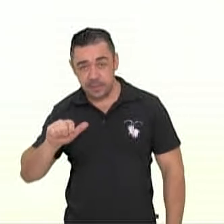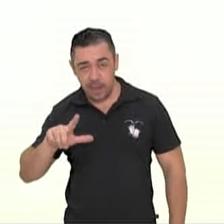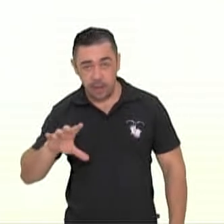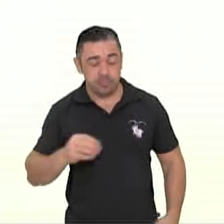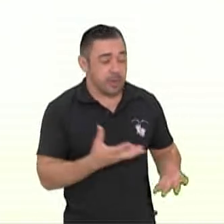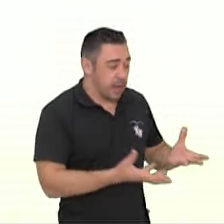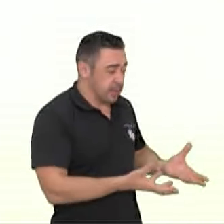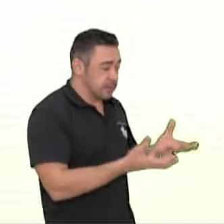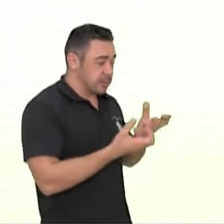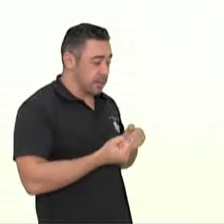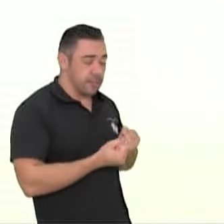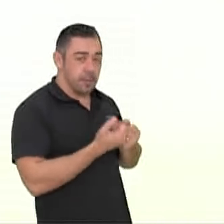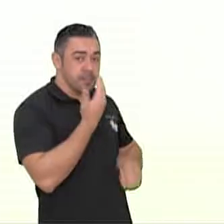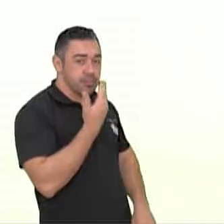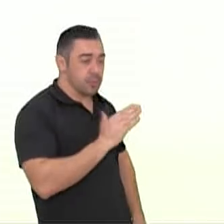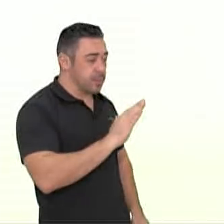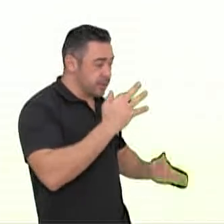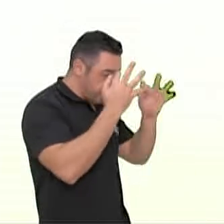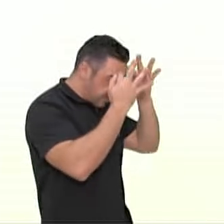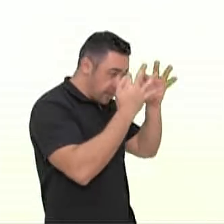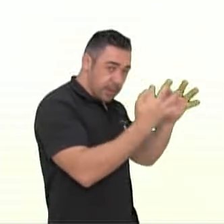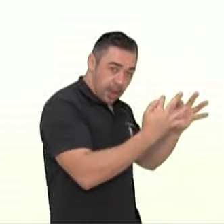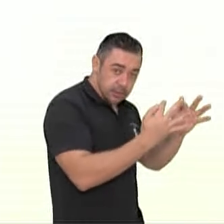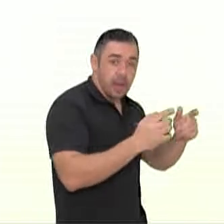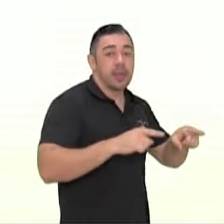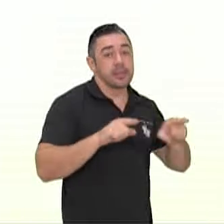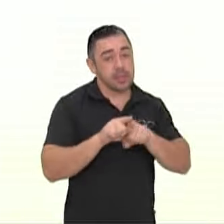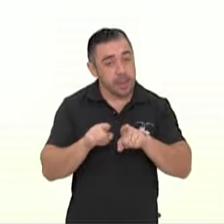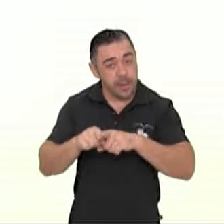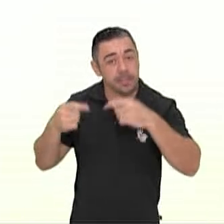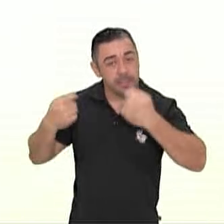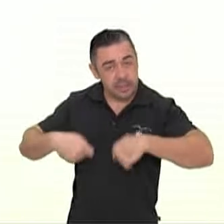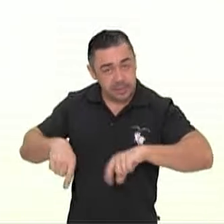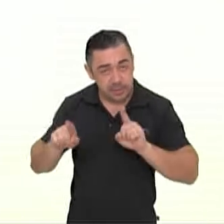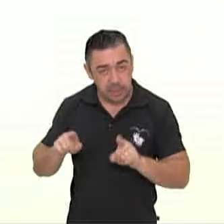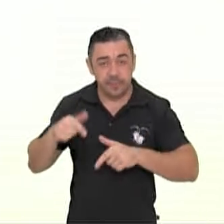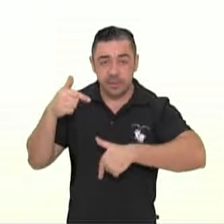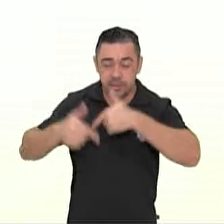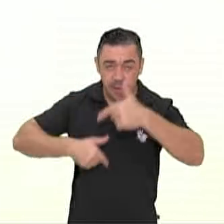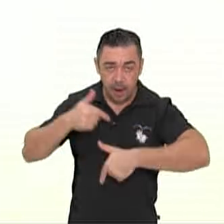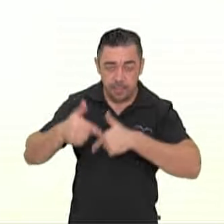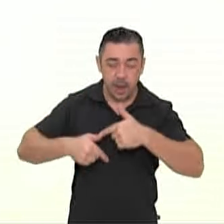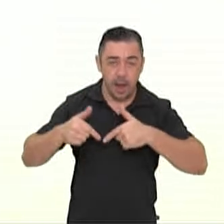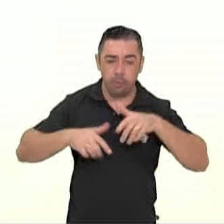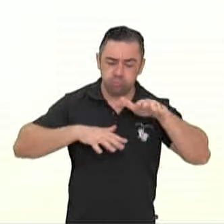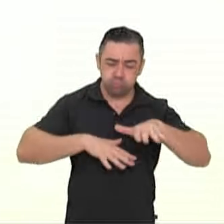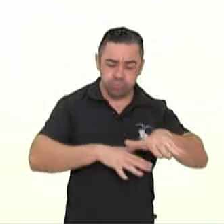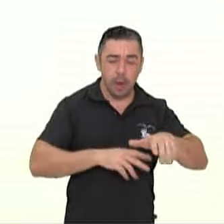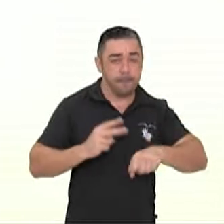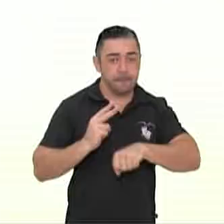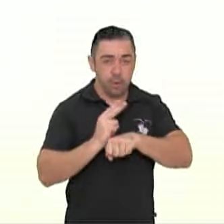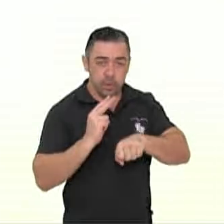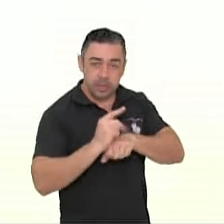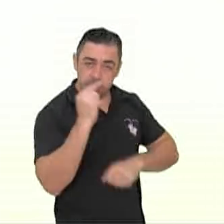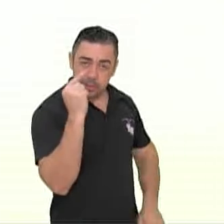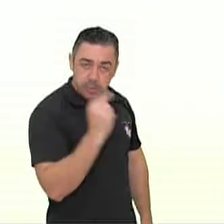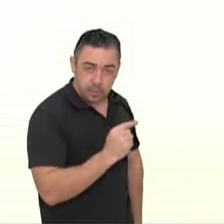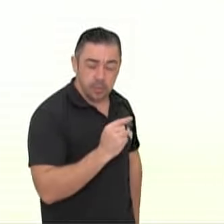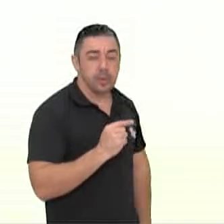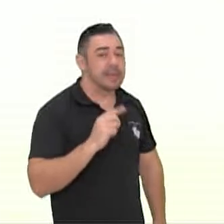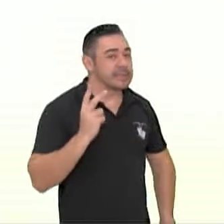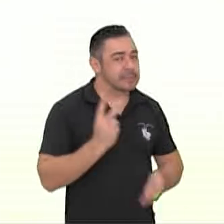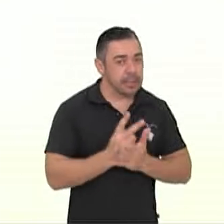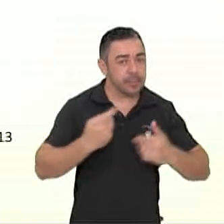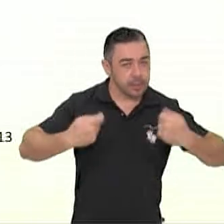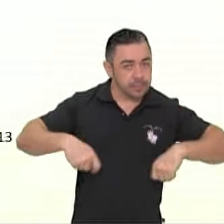troca de seu juramento de fidelidade. Porém, também deveria prestar serviços militares de proteção ao seu suzerano, sempre que